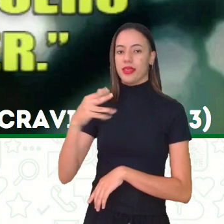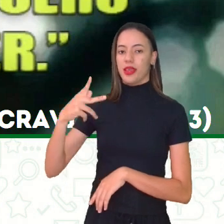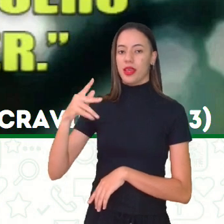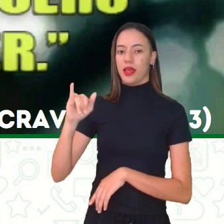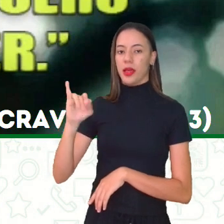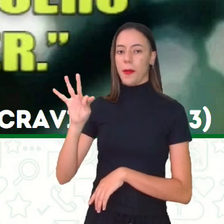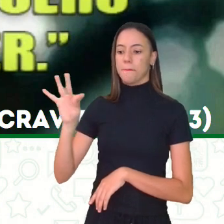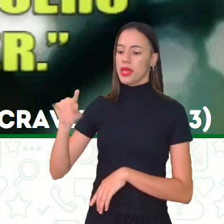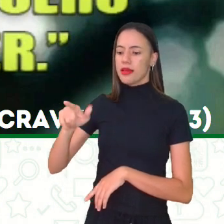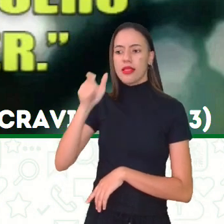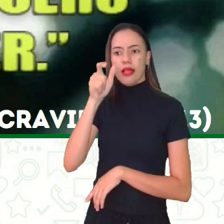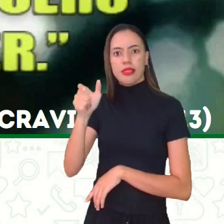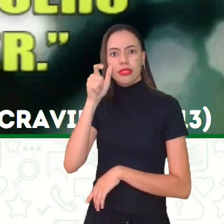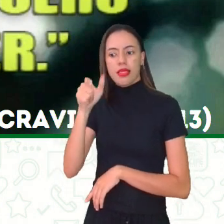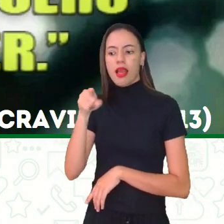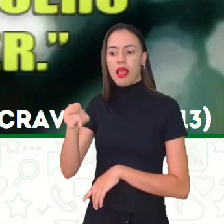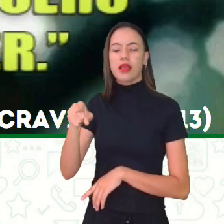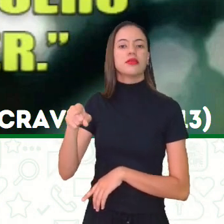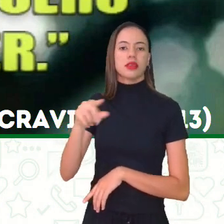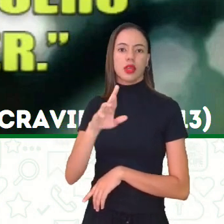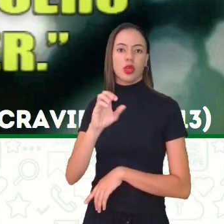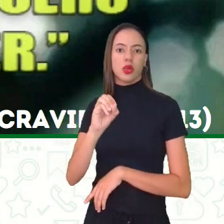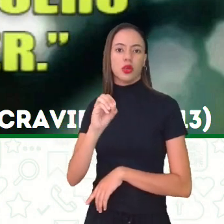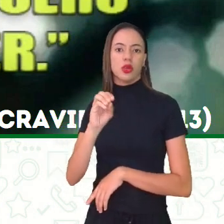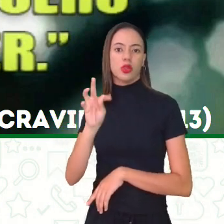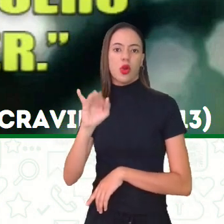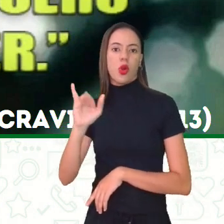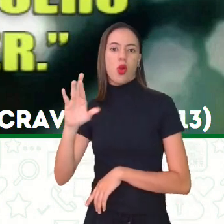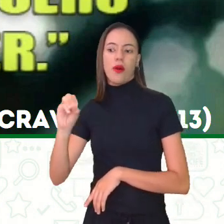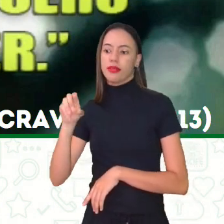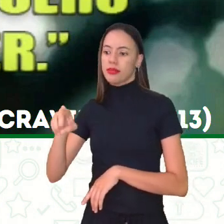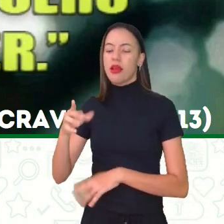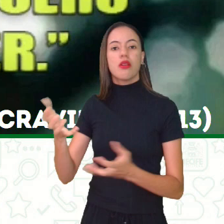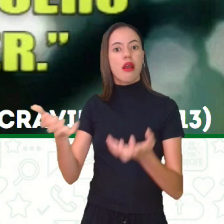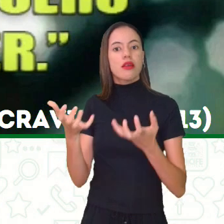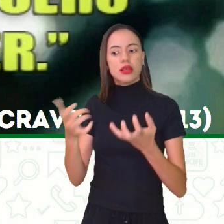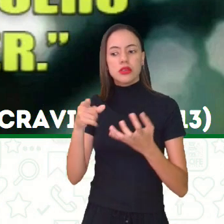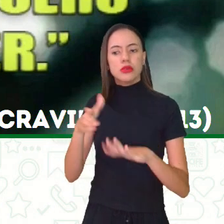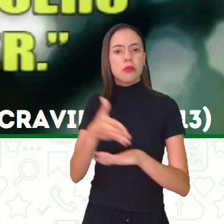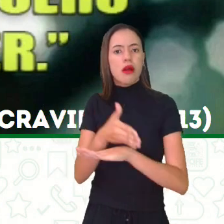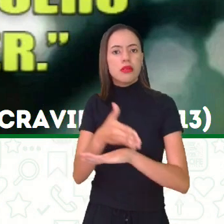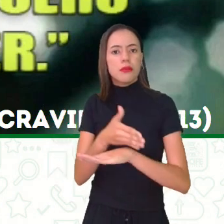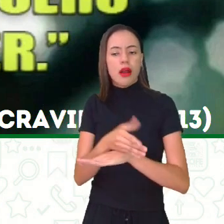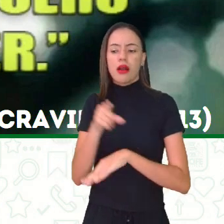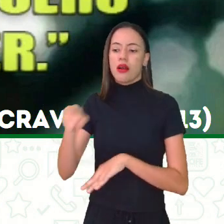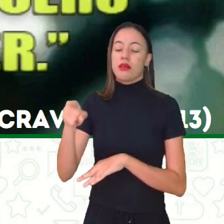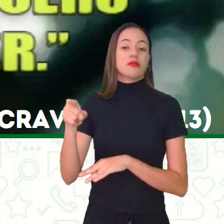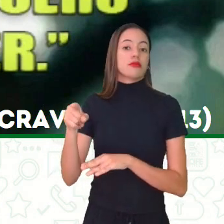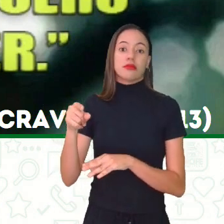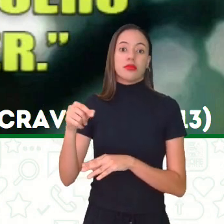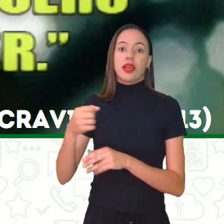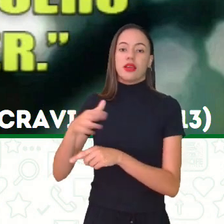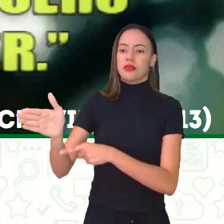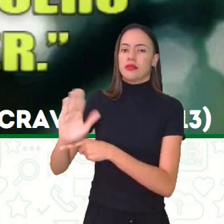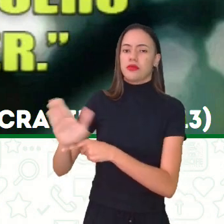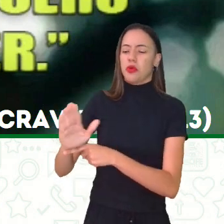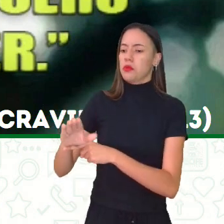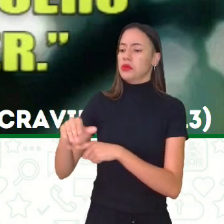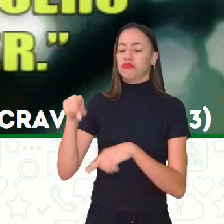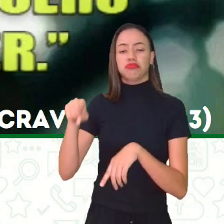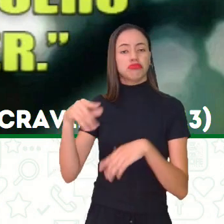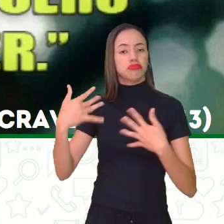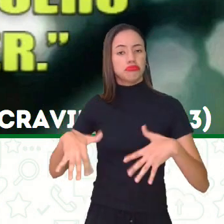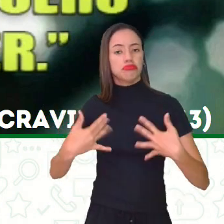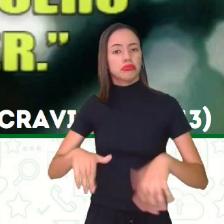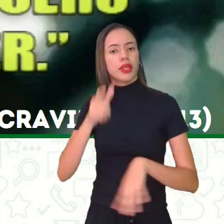pelo roteiro e resolveu investir no filme. E o filme se tornou um filme muito